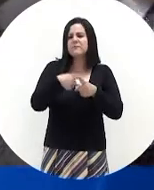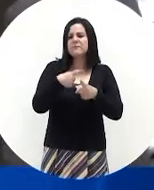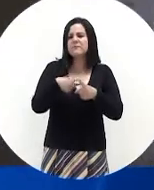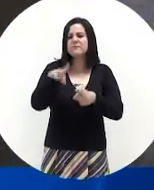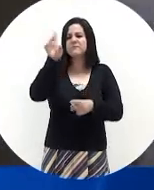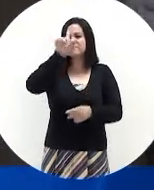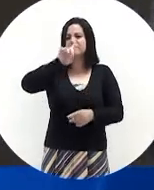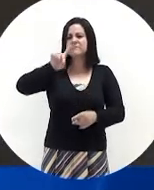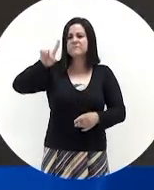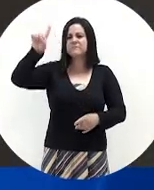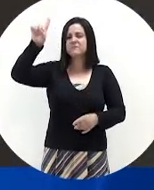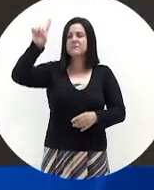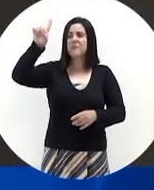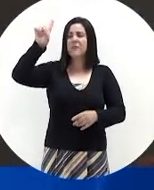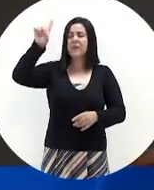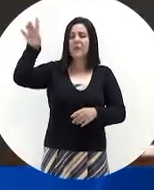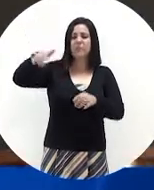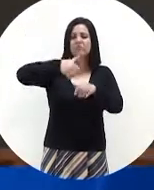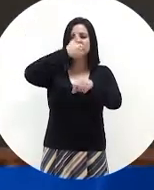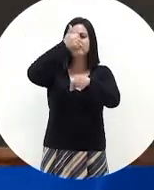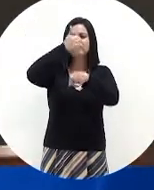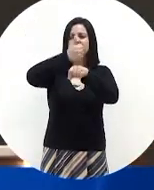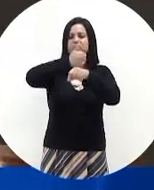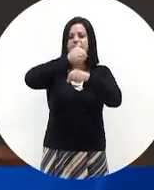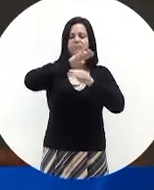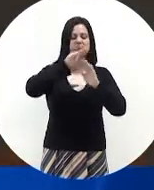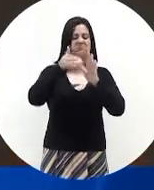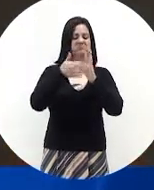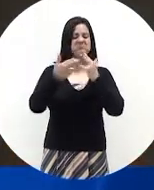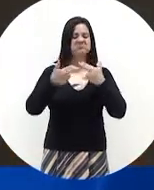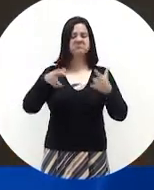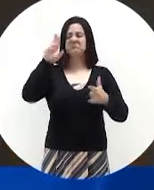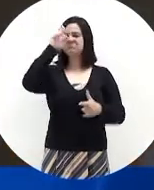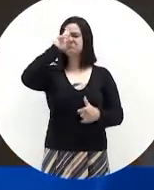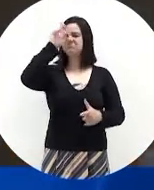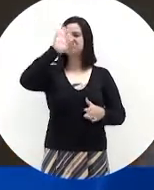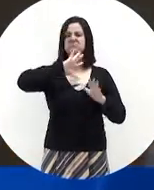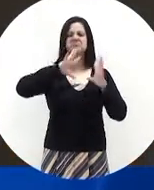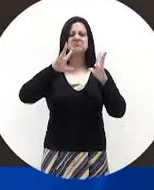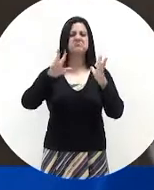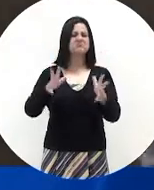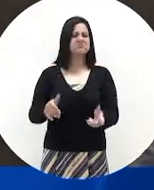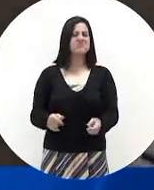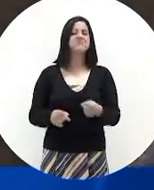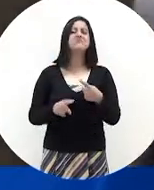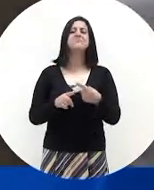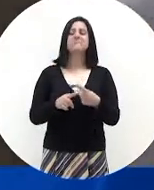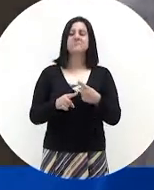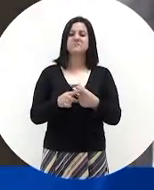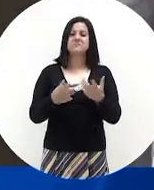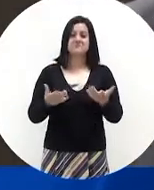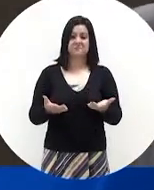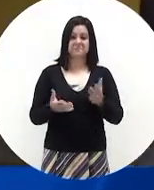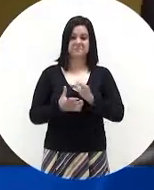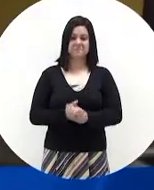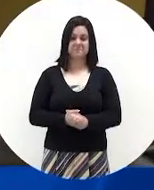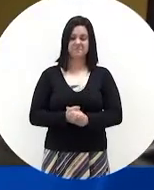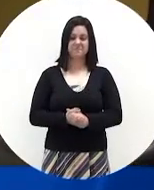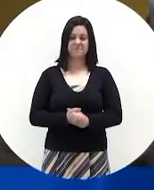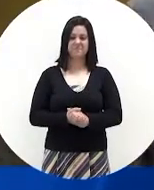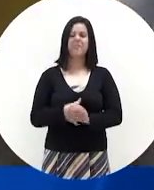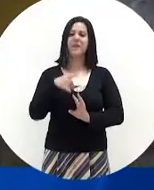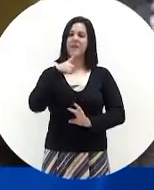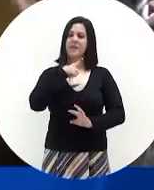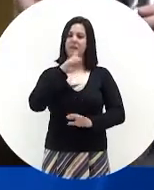Por que Deus é o dono de todas as coisas e Senhor de tudo? É interessante